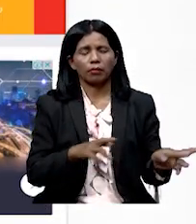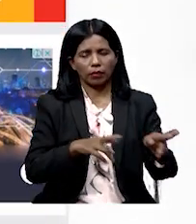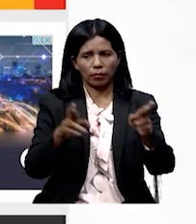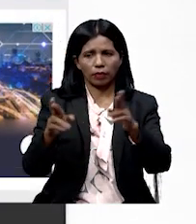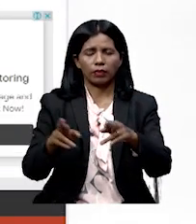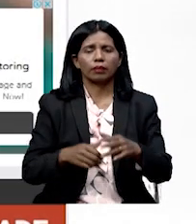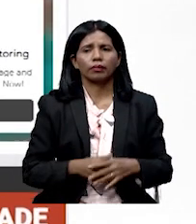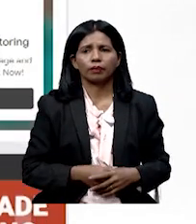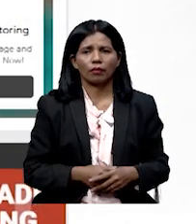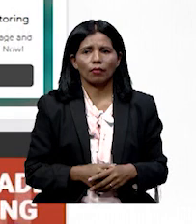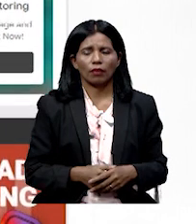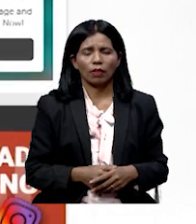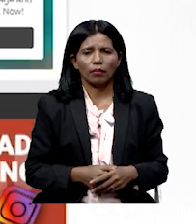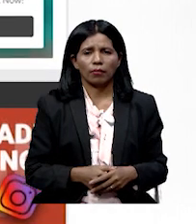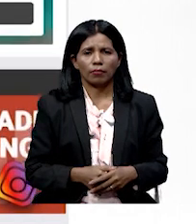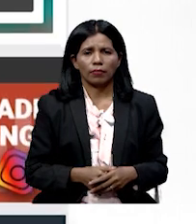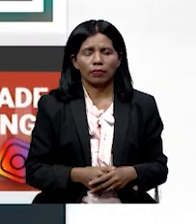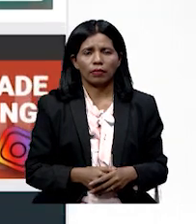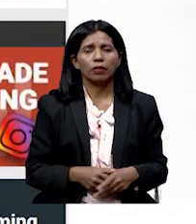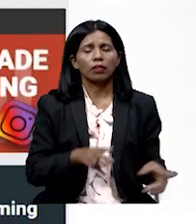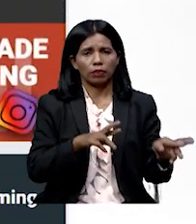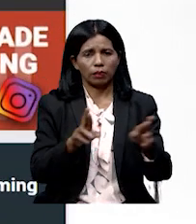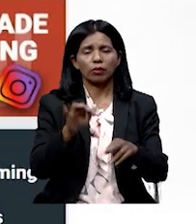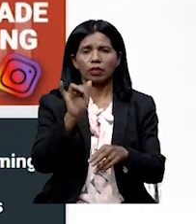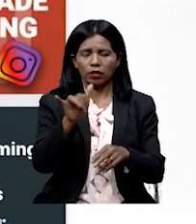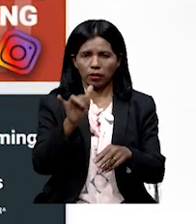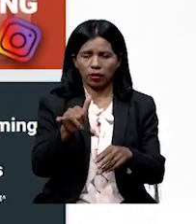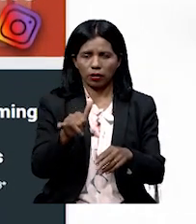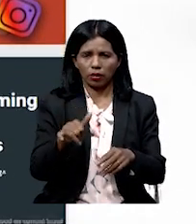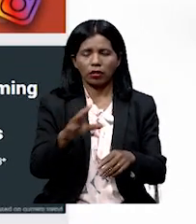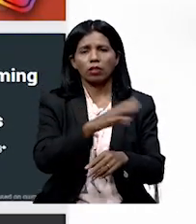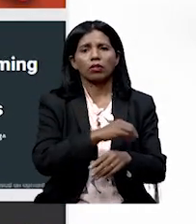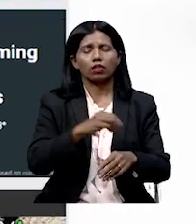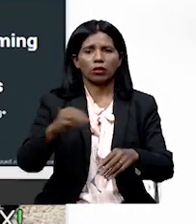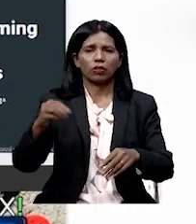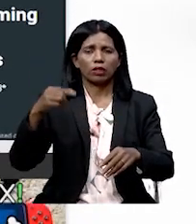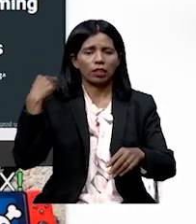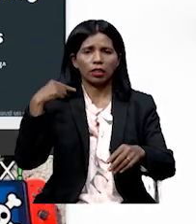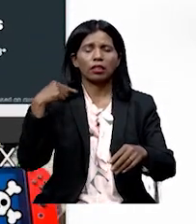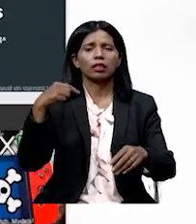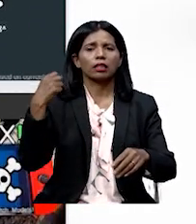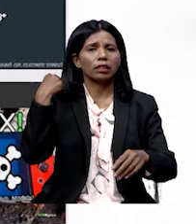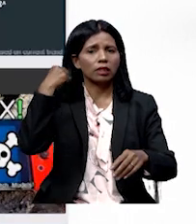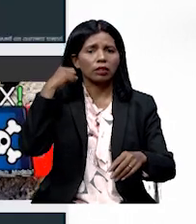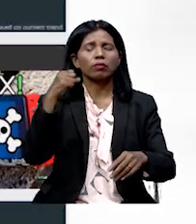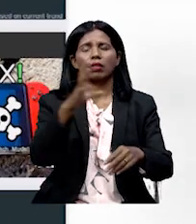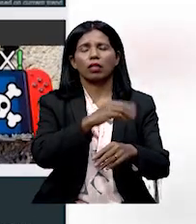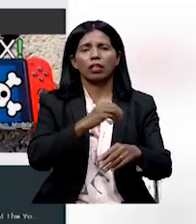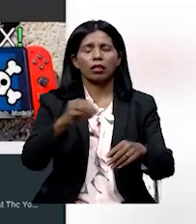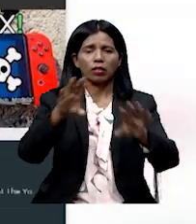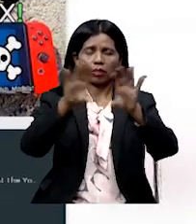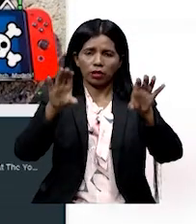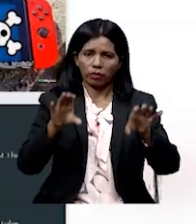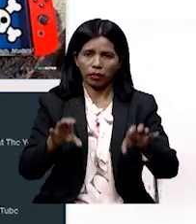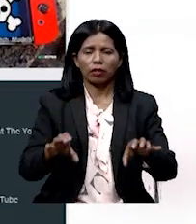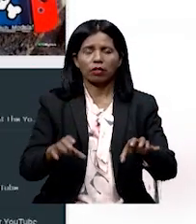Sim que ne silver plate ne. Hane sang pratica standar